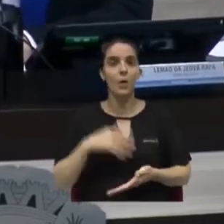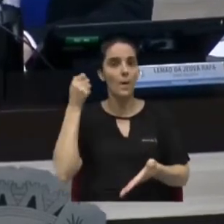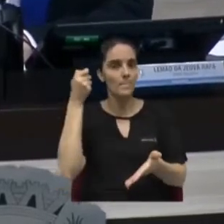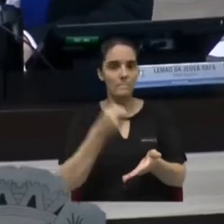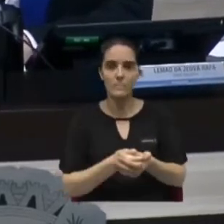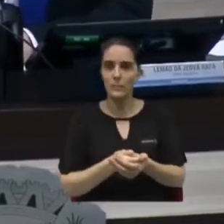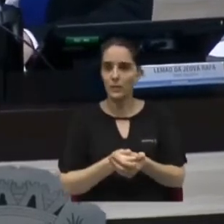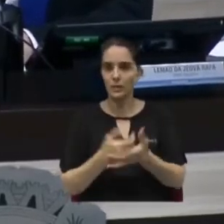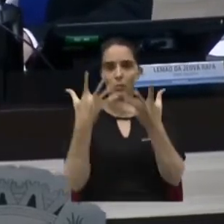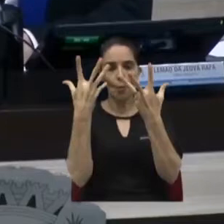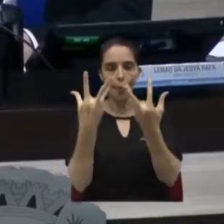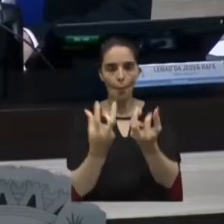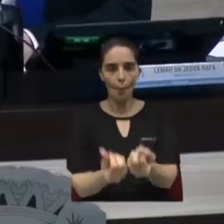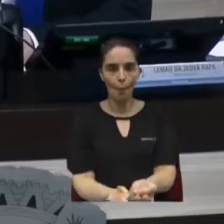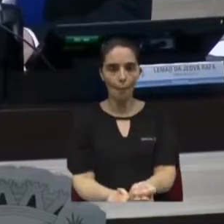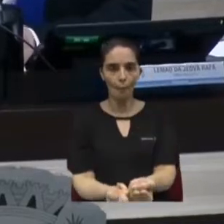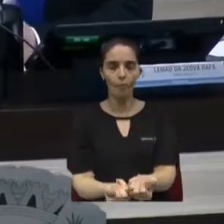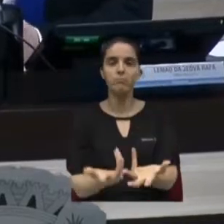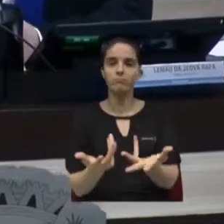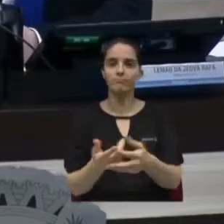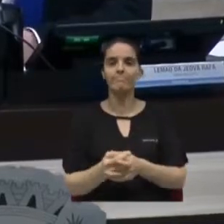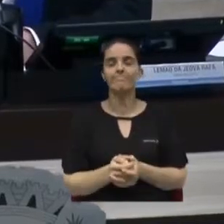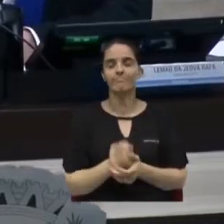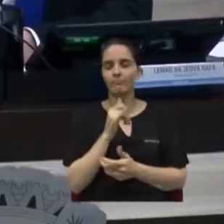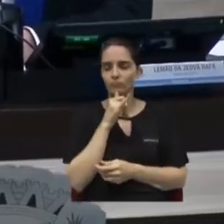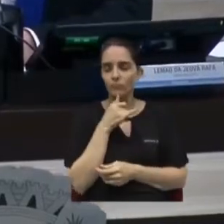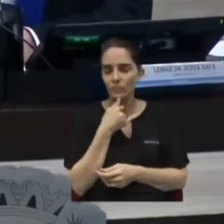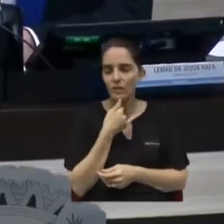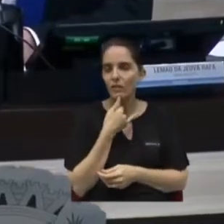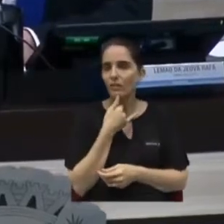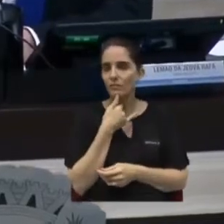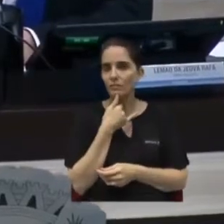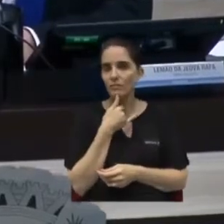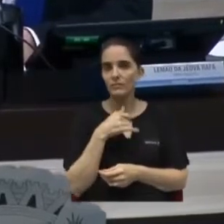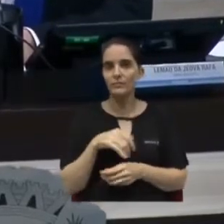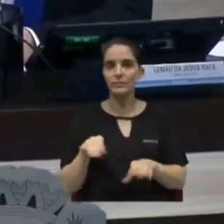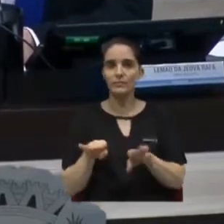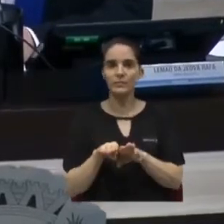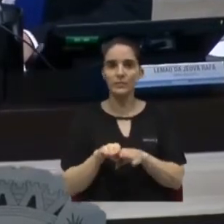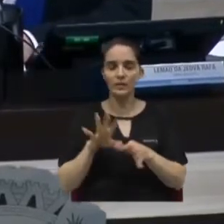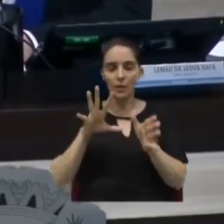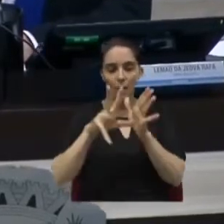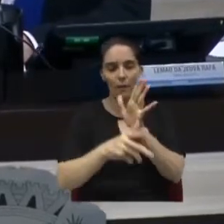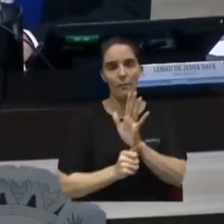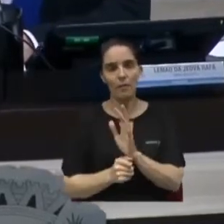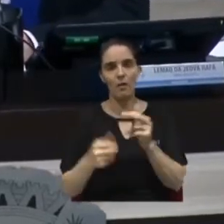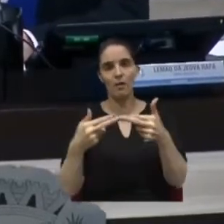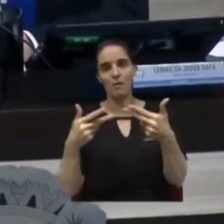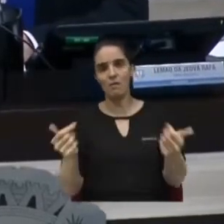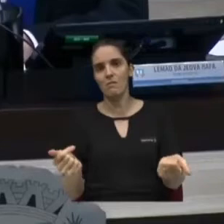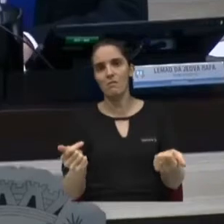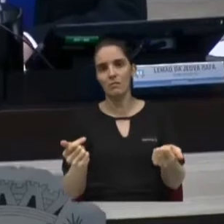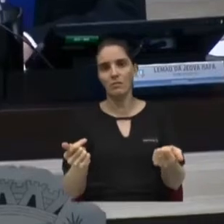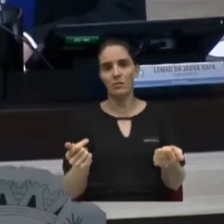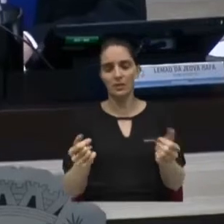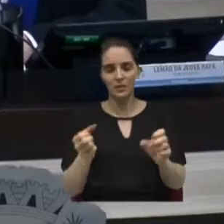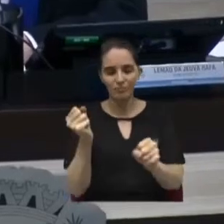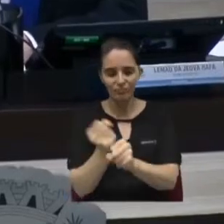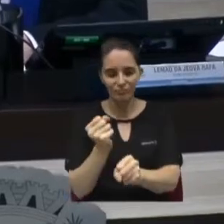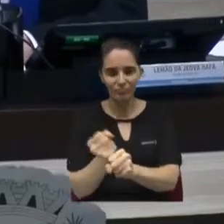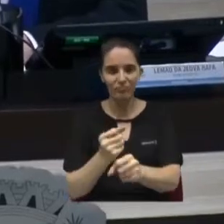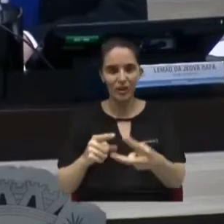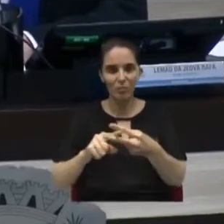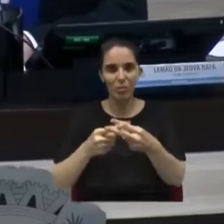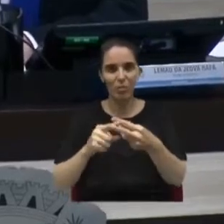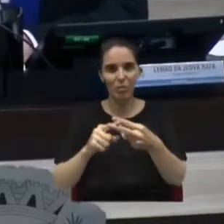a secar a fonte. E, infelizmente, foi feito o roubo de muito equipamento. E hoje, para consertar aquela